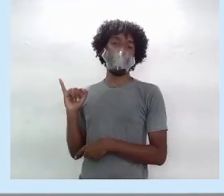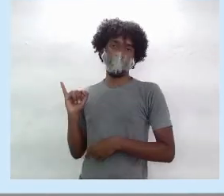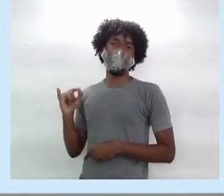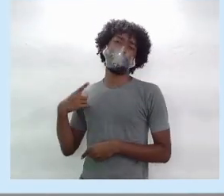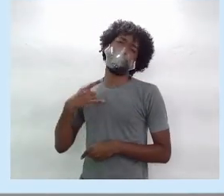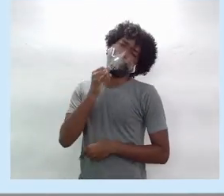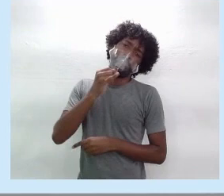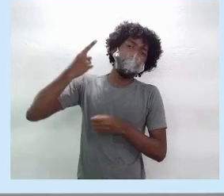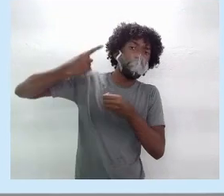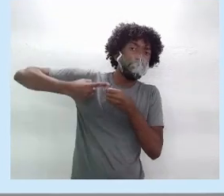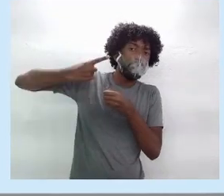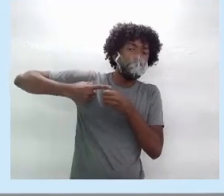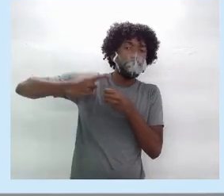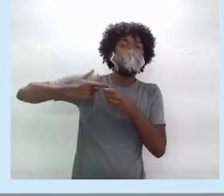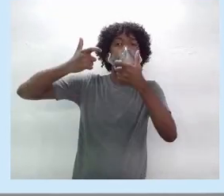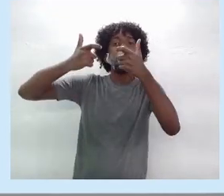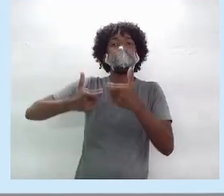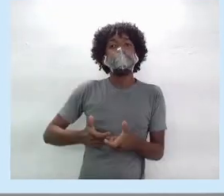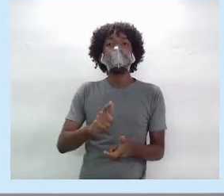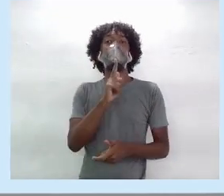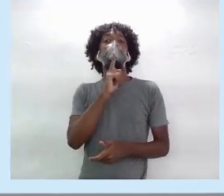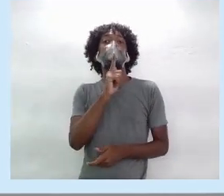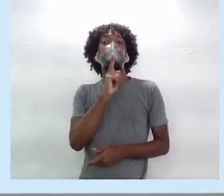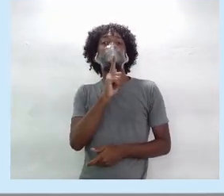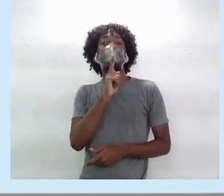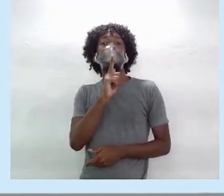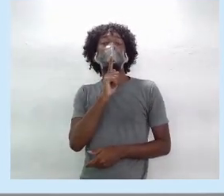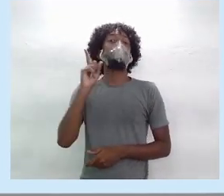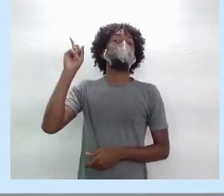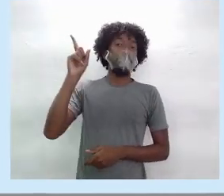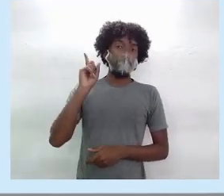de Garanhuns, que tem o seu festival de inverno.